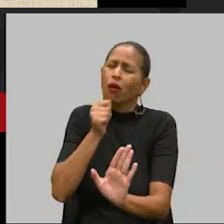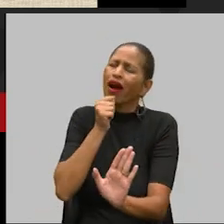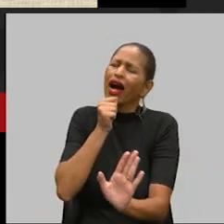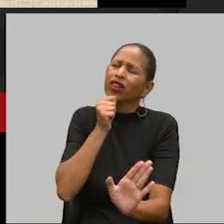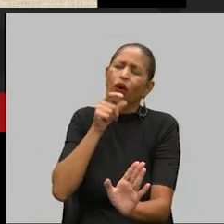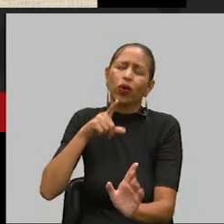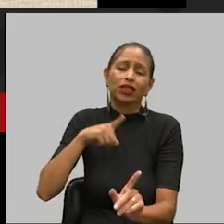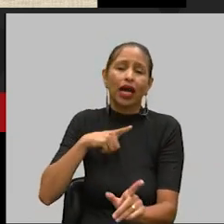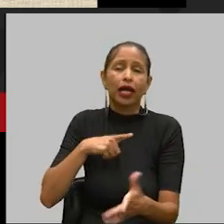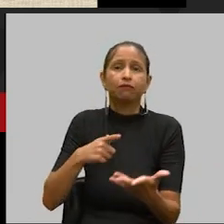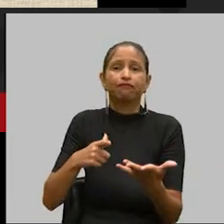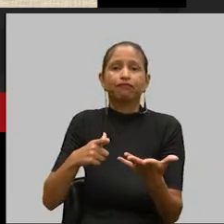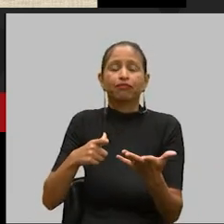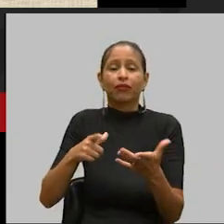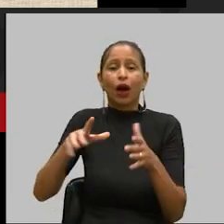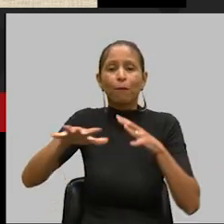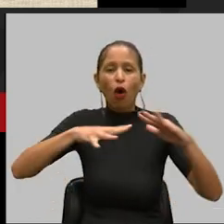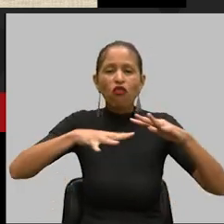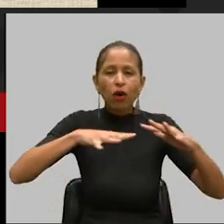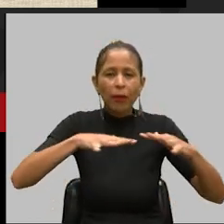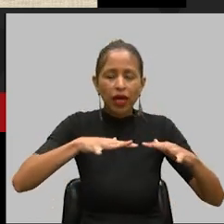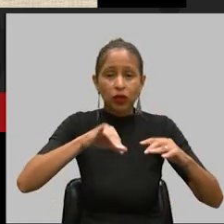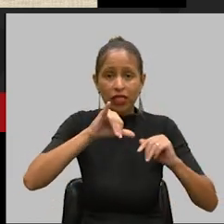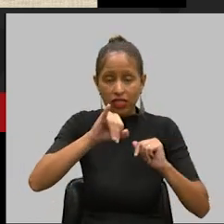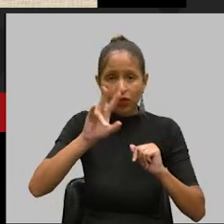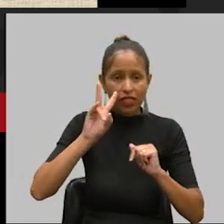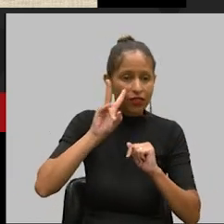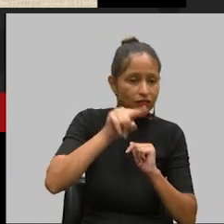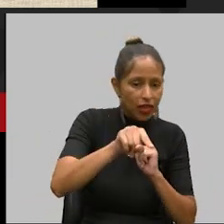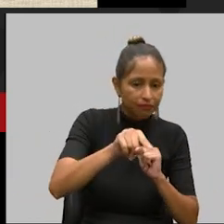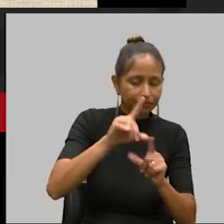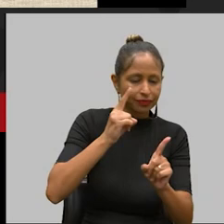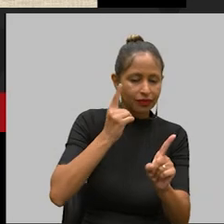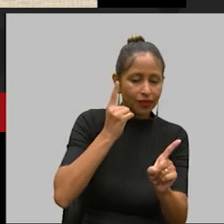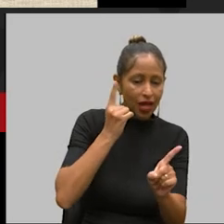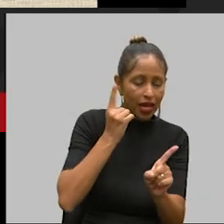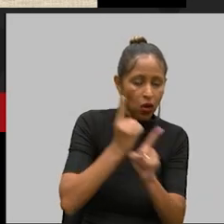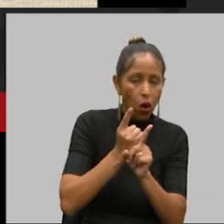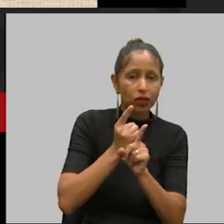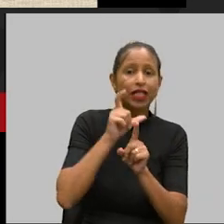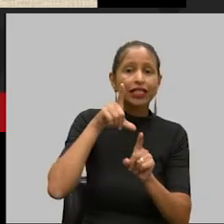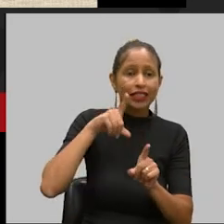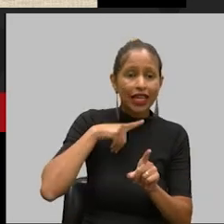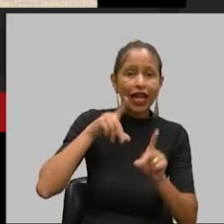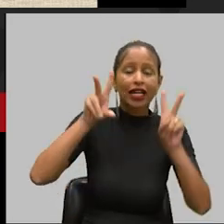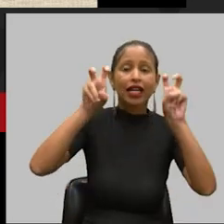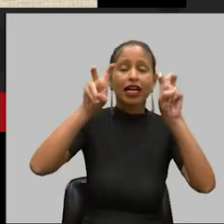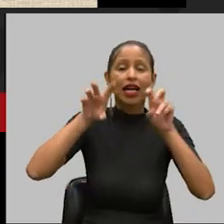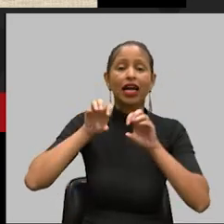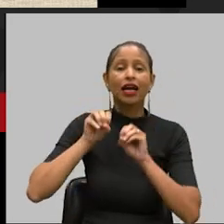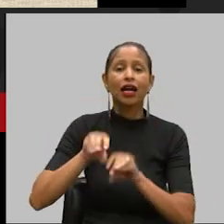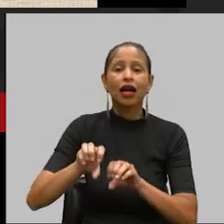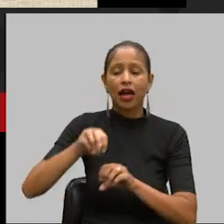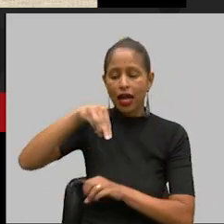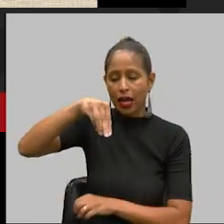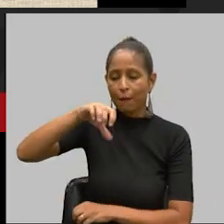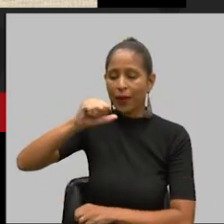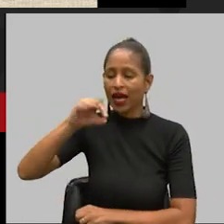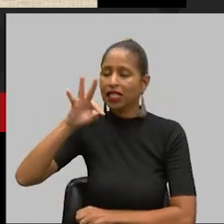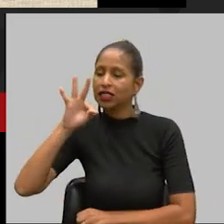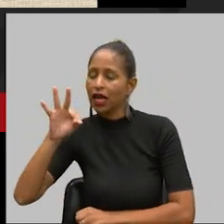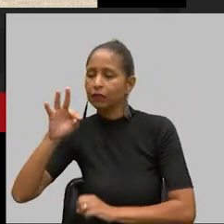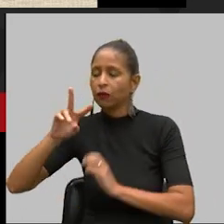tem eh em cada movimento se você for lá você vai encontrar o setor de educação o ms tem o movimento